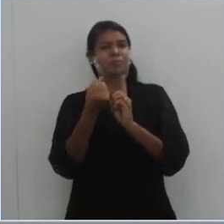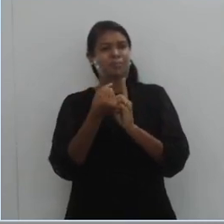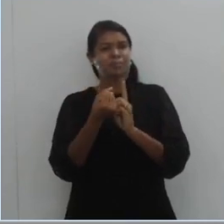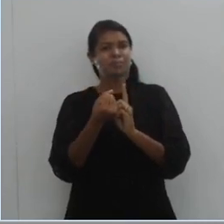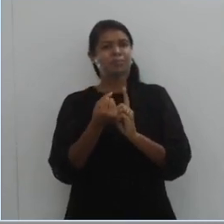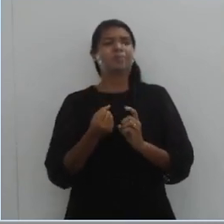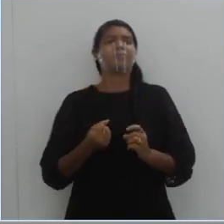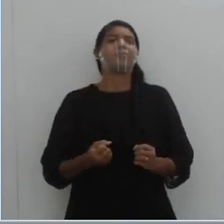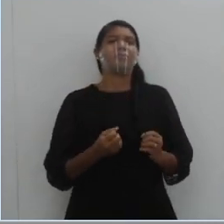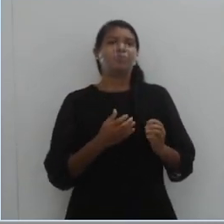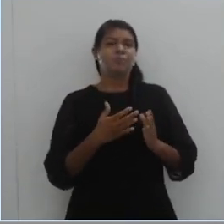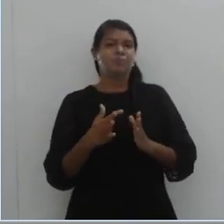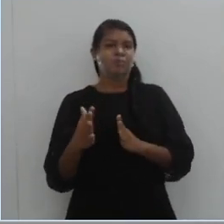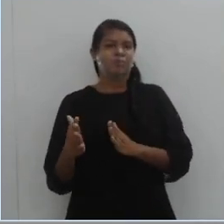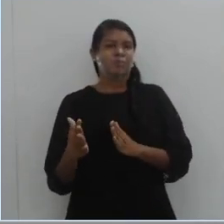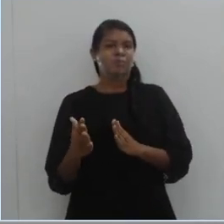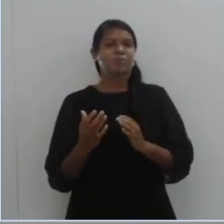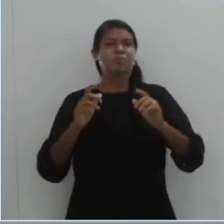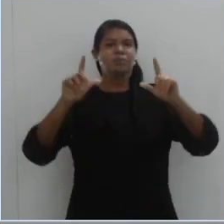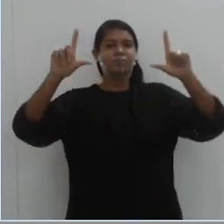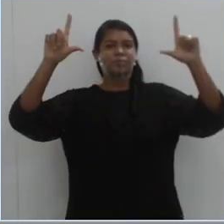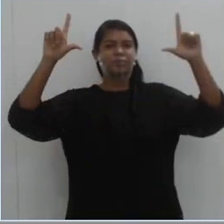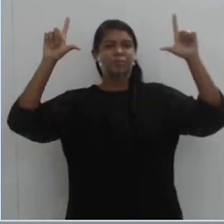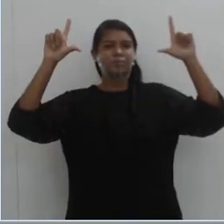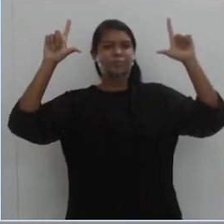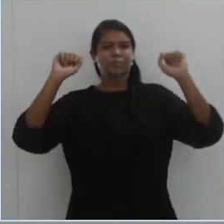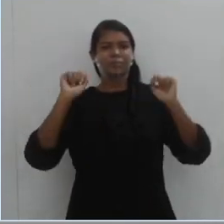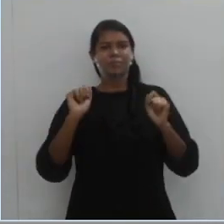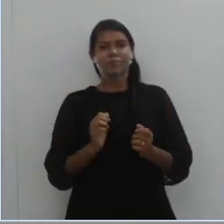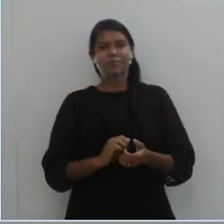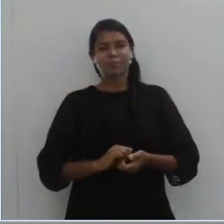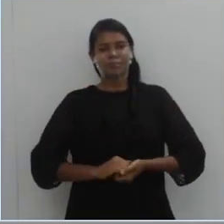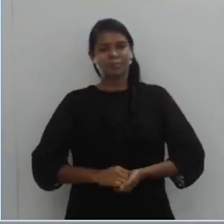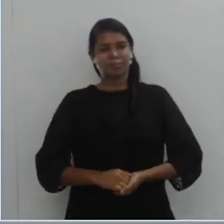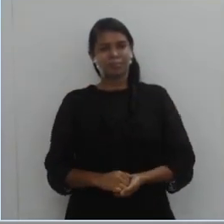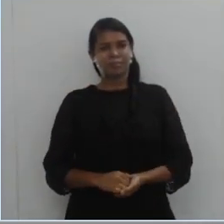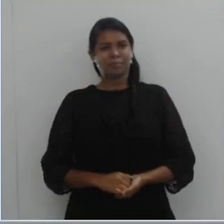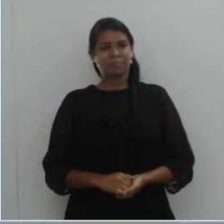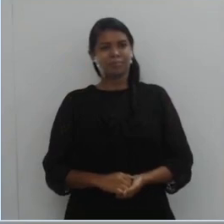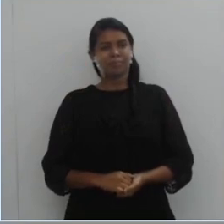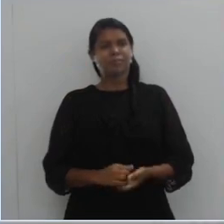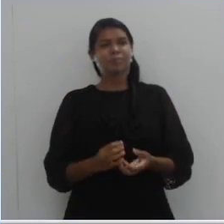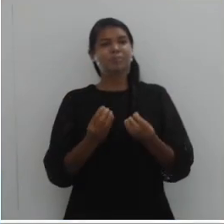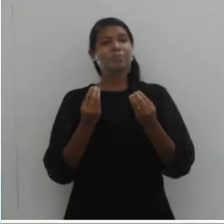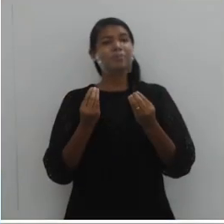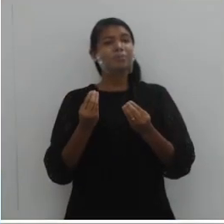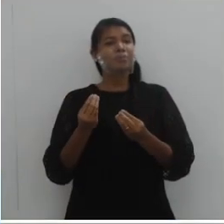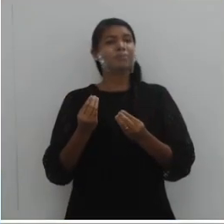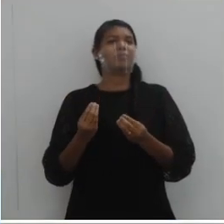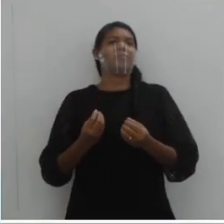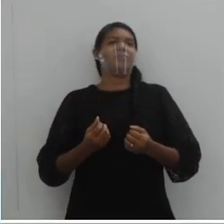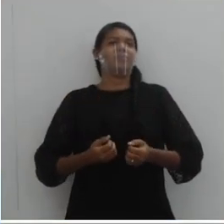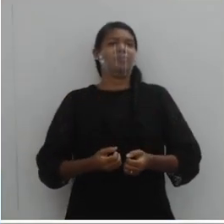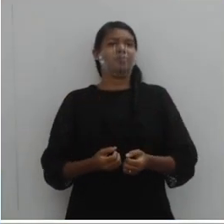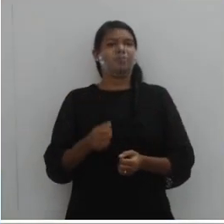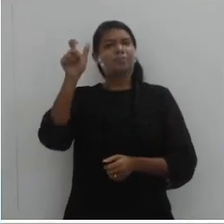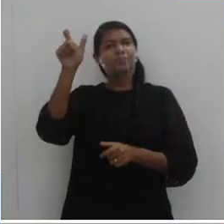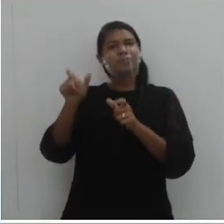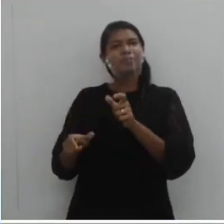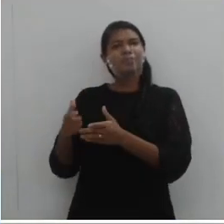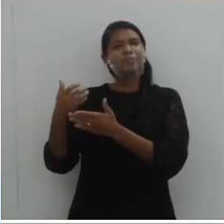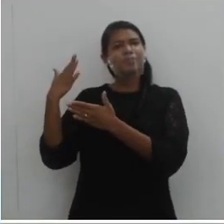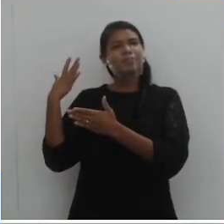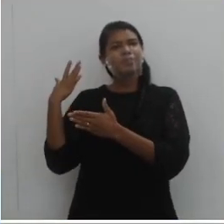vai acompanhar agora comigo no slide, tá certo? Como era o papel da mulher